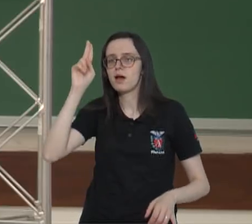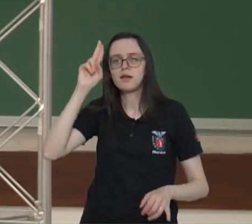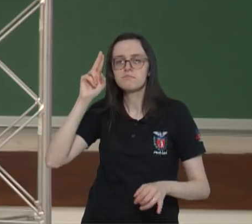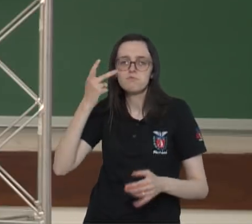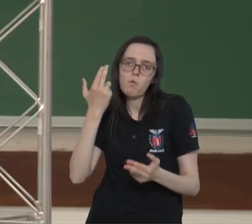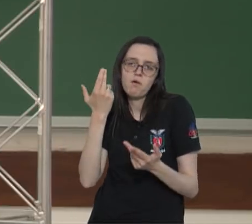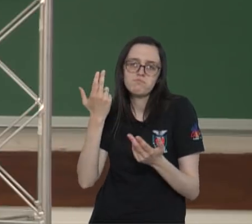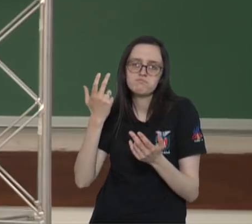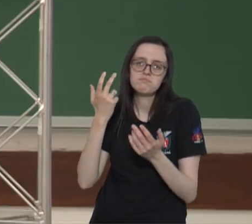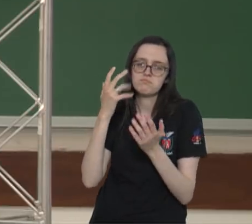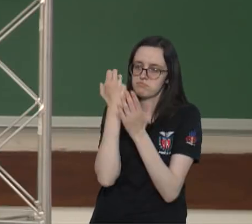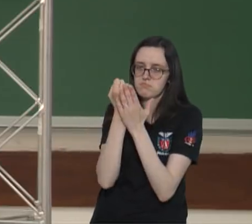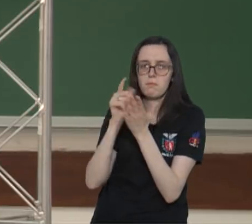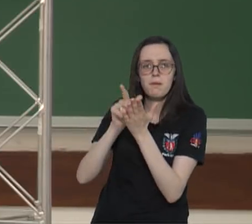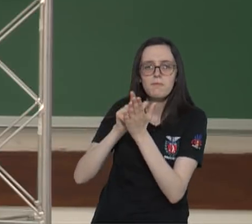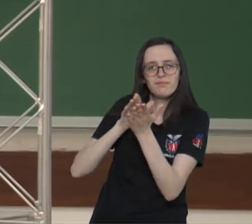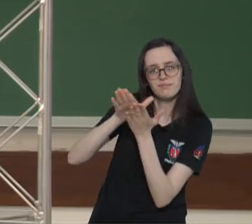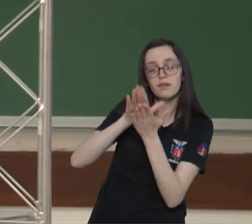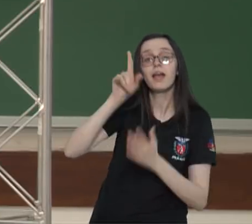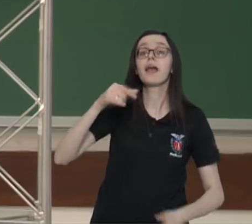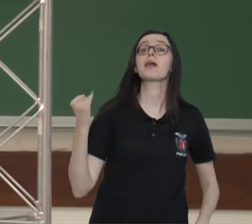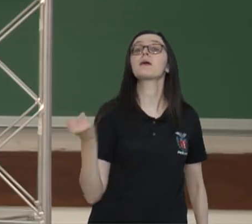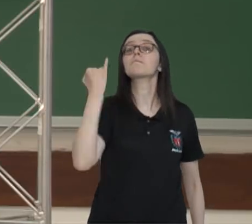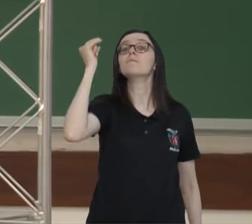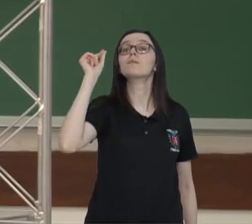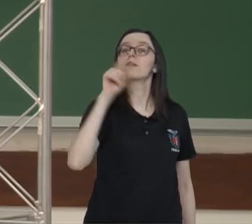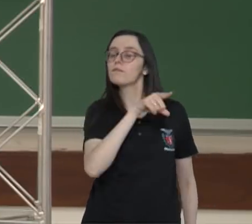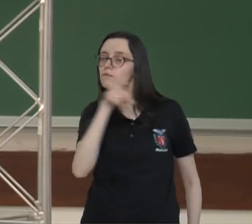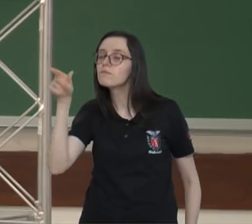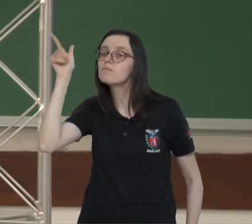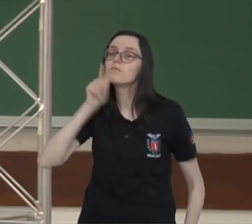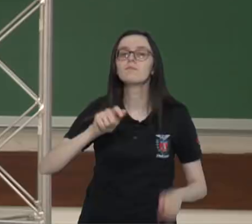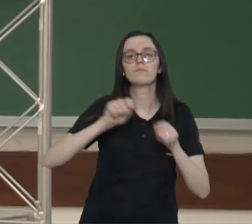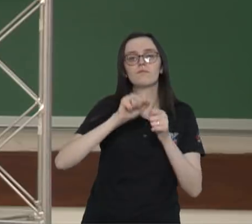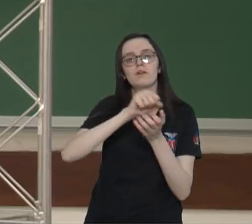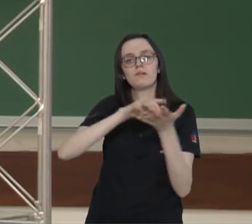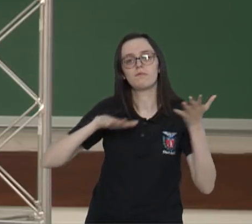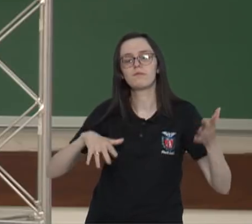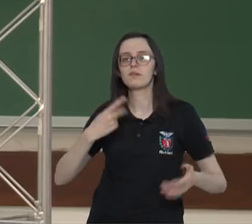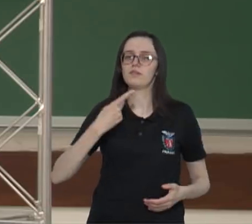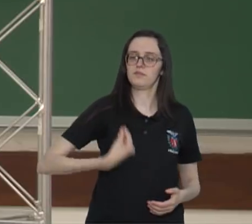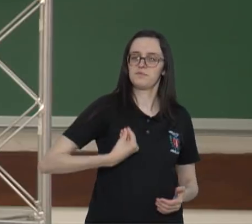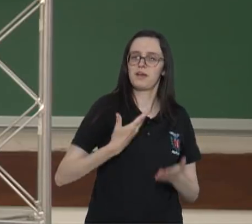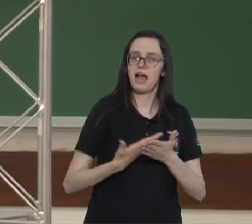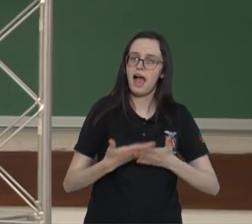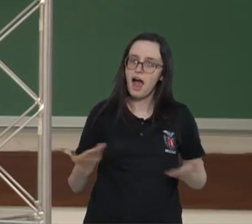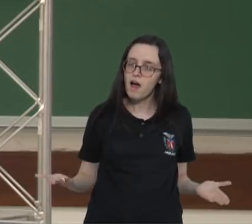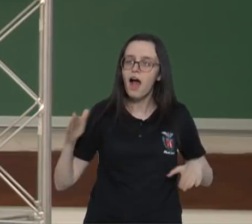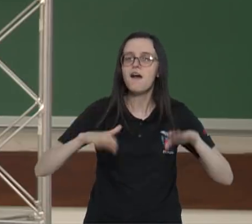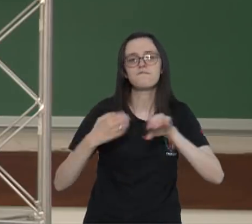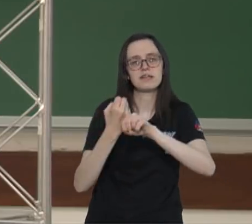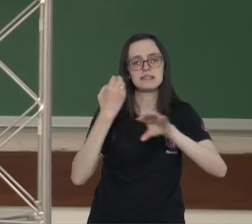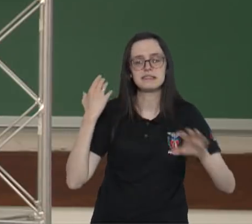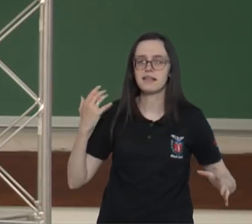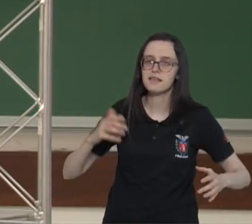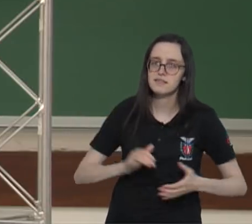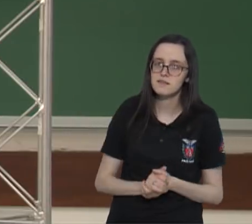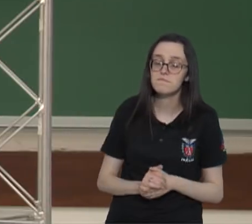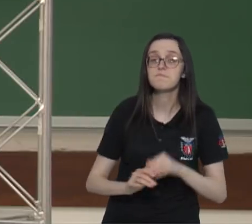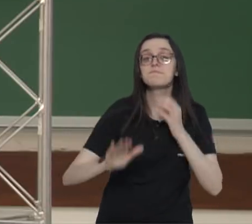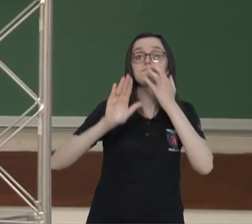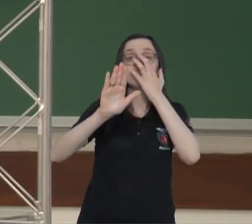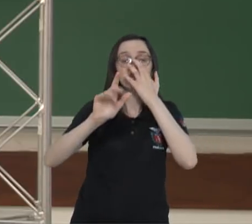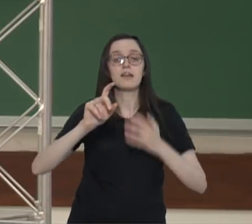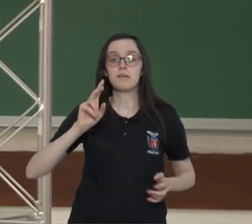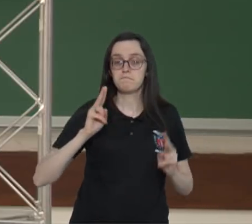mesmo, né? Por escrito, no papel, é importante que você faça as atividades, afinal estamos em aula, não é? Mesmo à distância. Bom, dito